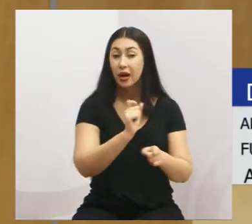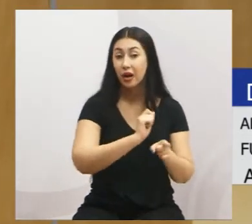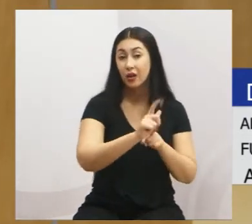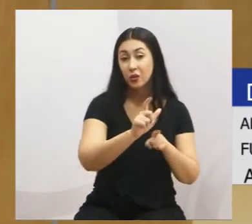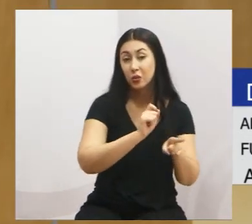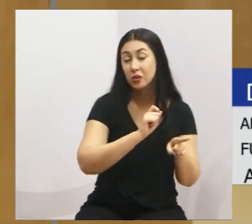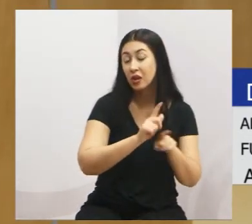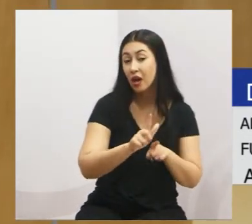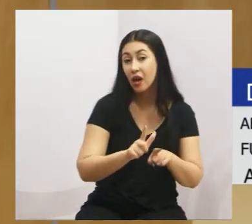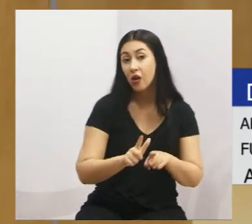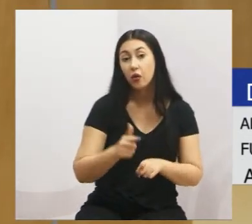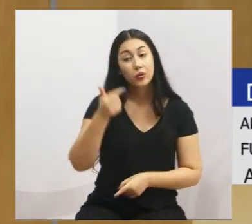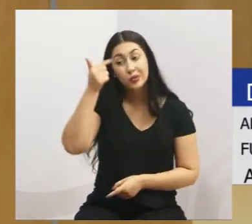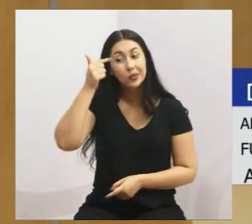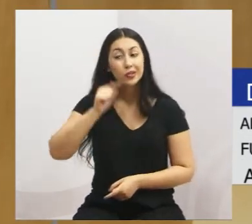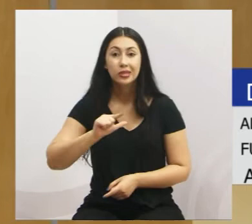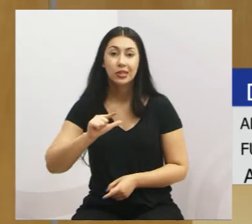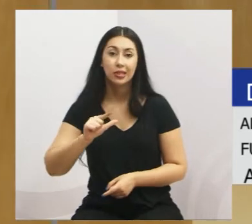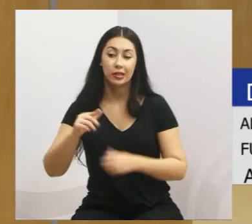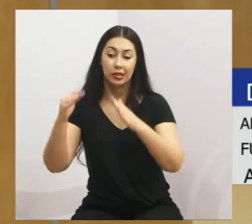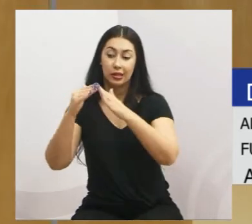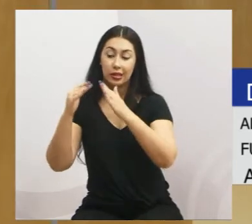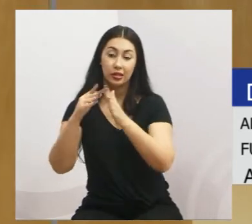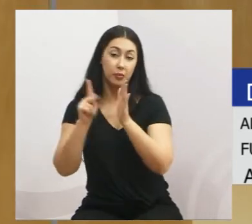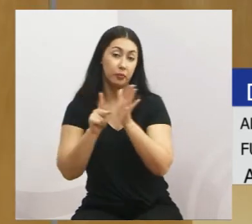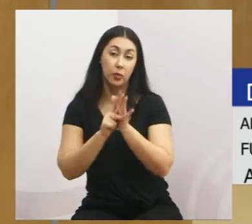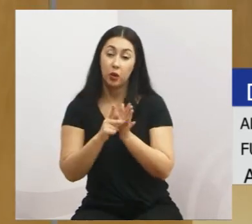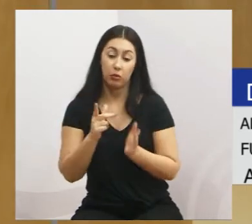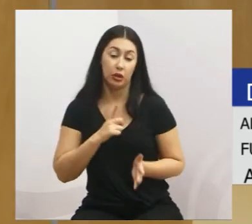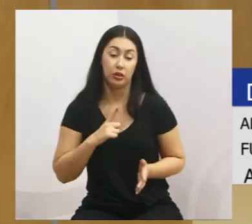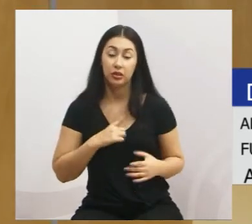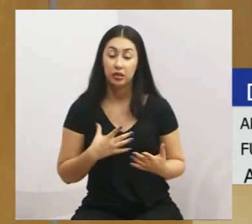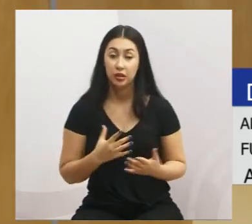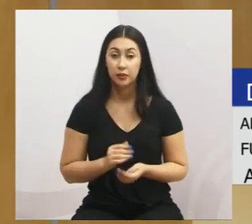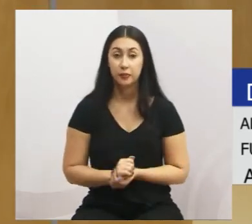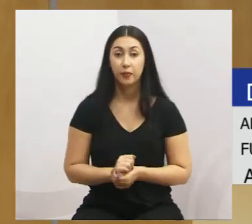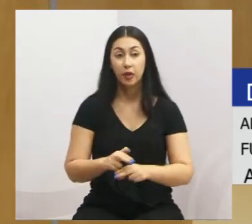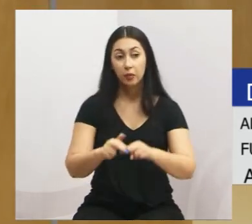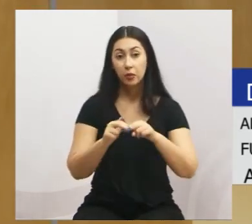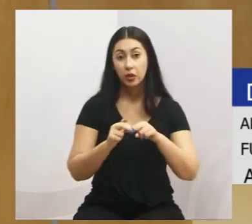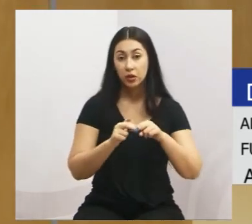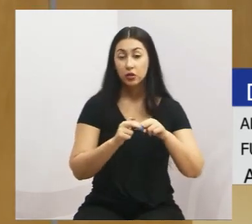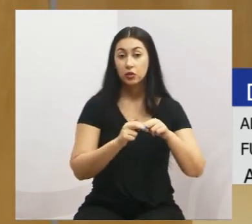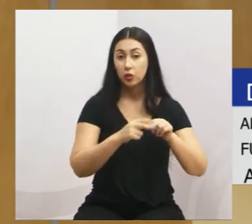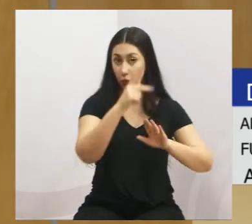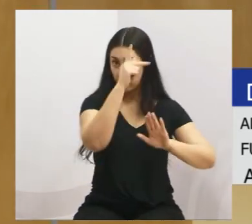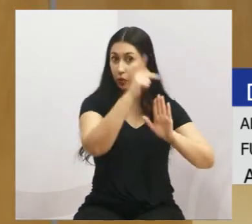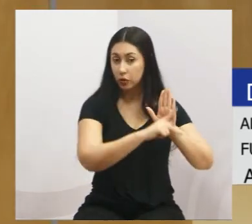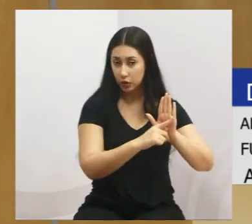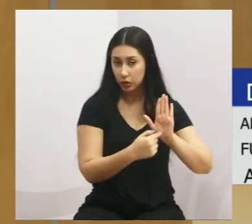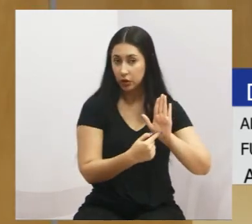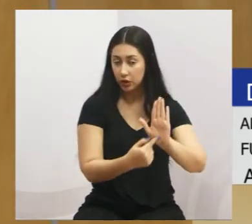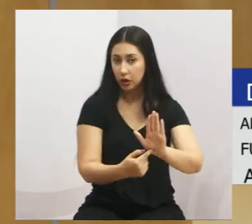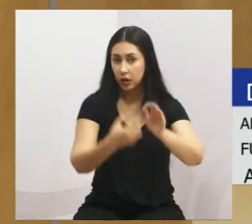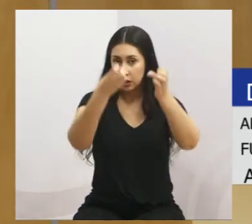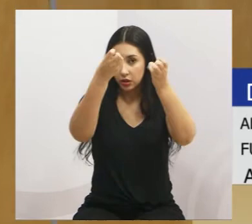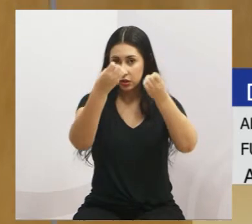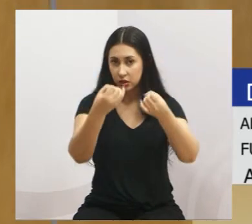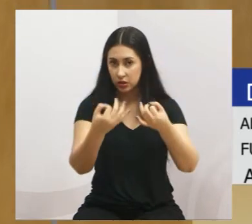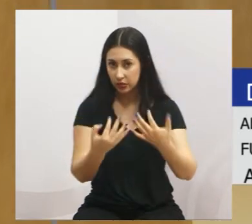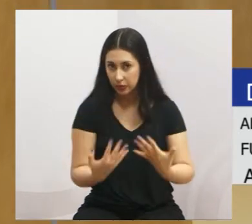ter uma unidade habitacional. Então, esse projeto aqui, além de falar da questão